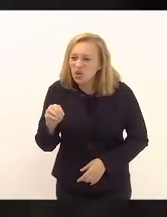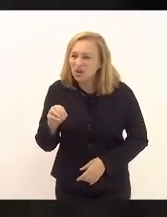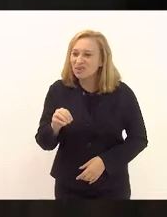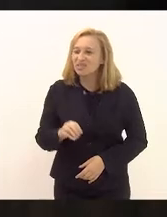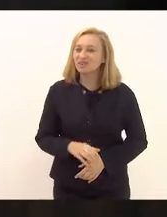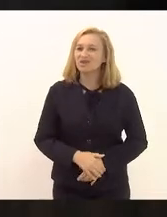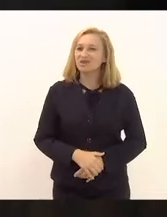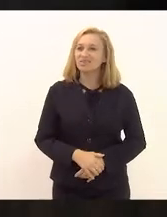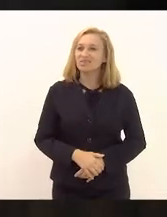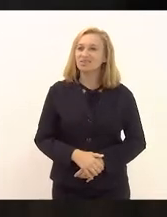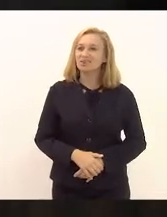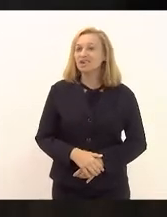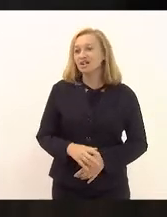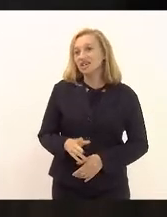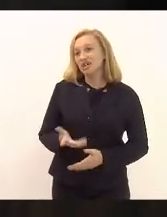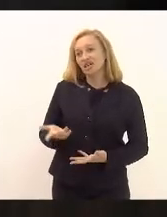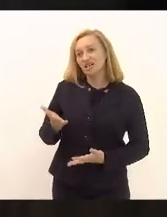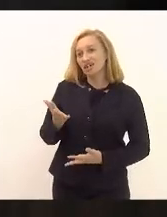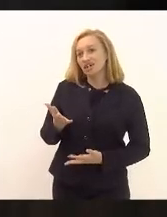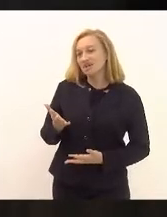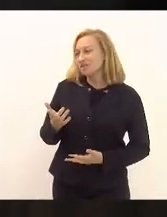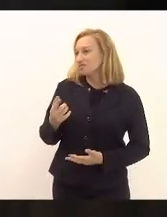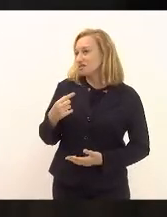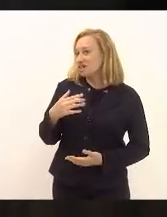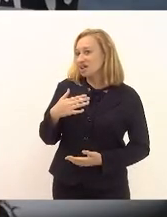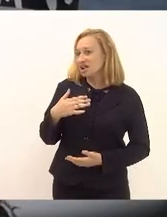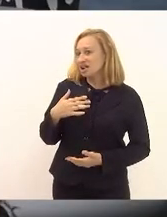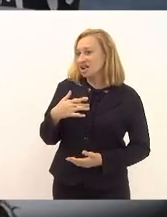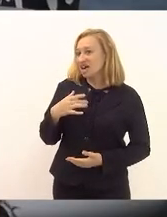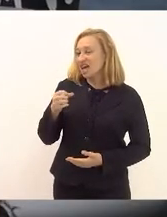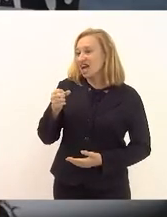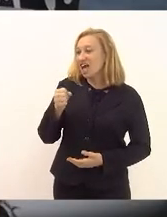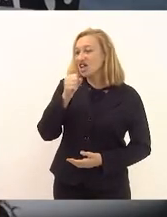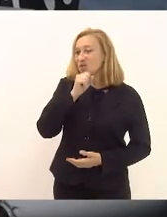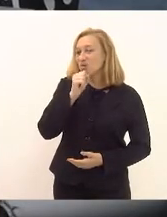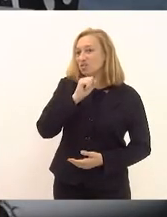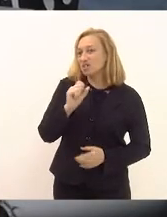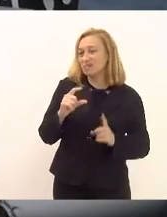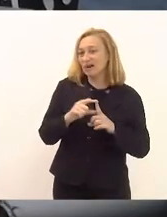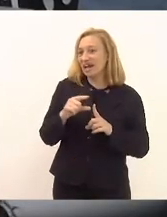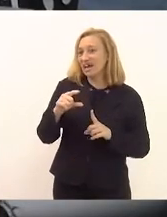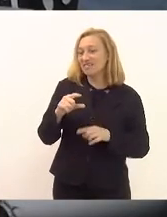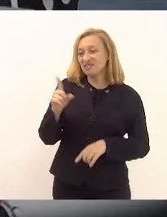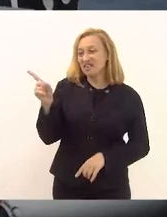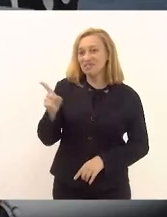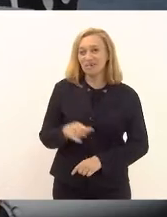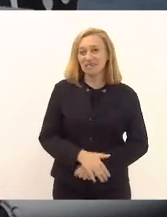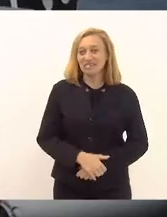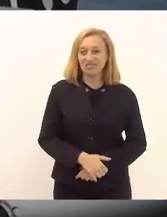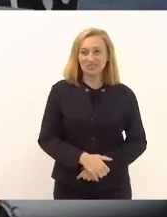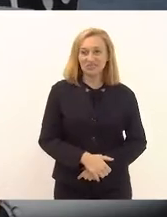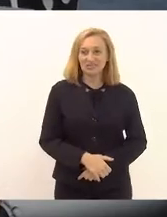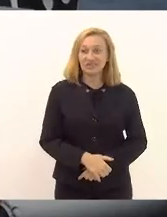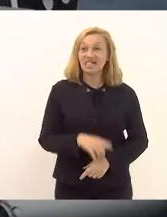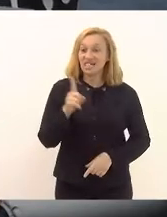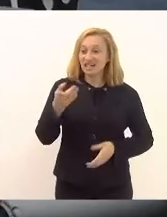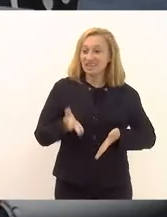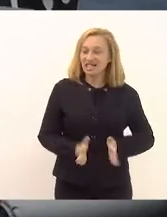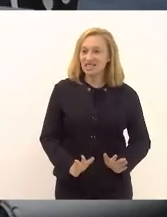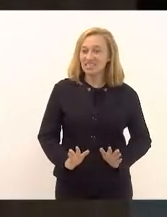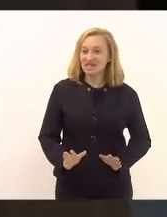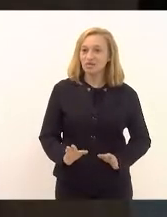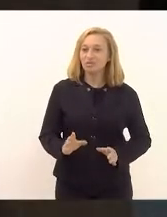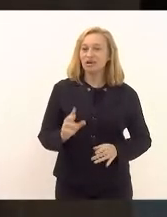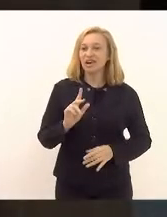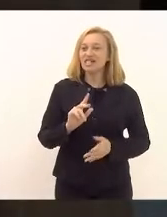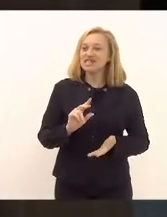Presidente. Dojo eu não... Presidente. Não é da minha época, não. Subtenente Bernardo nasceu no signo de